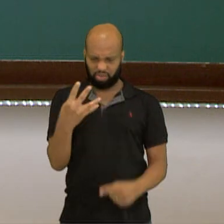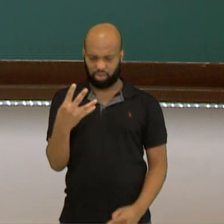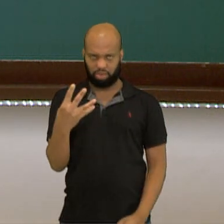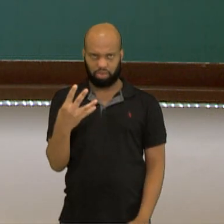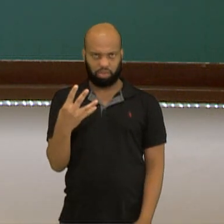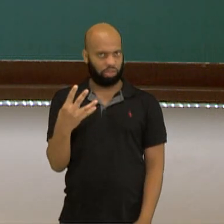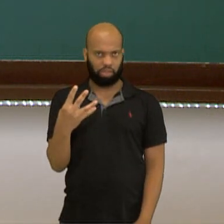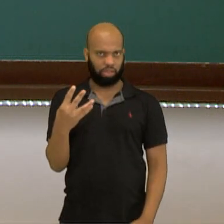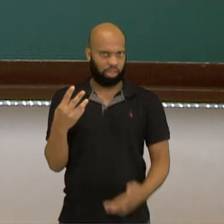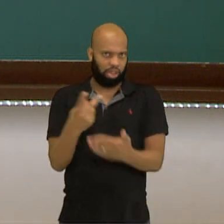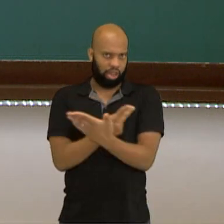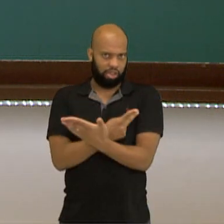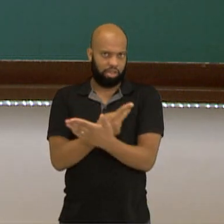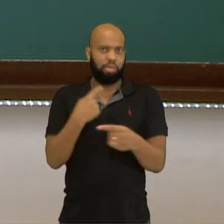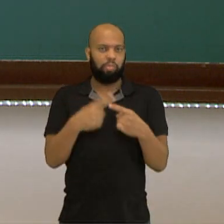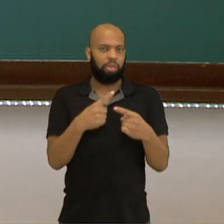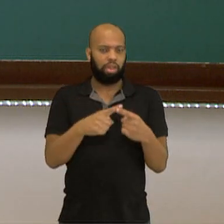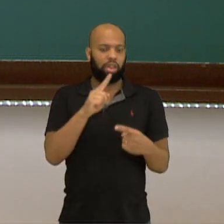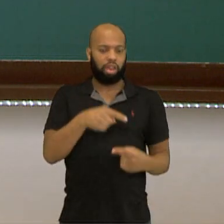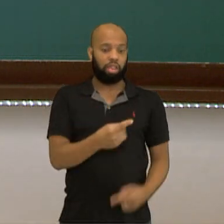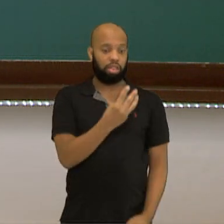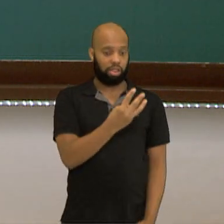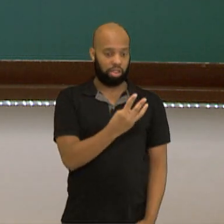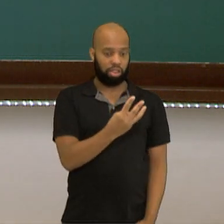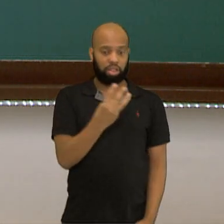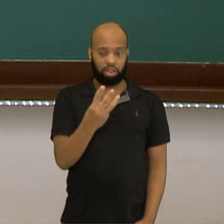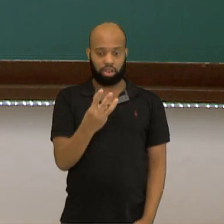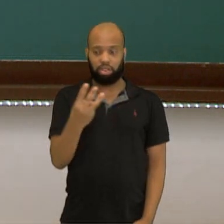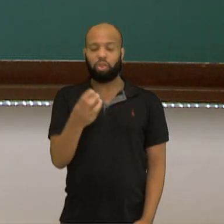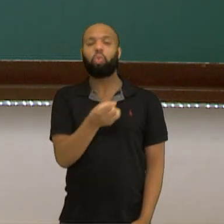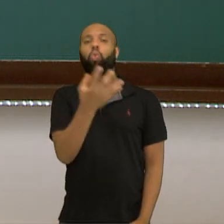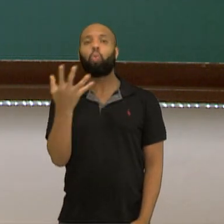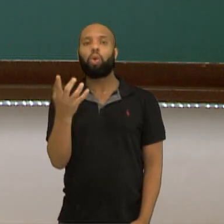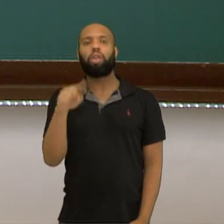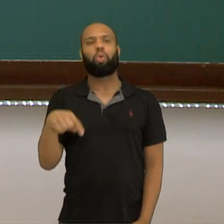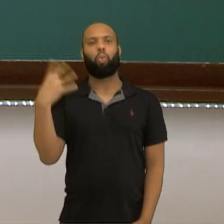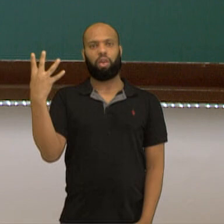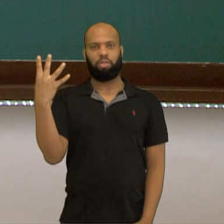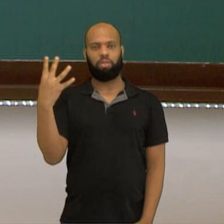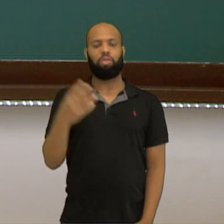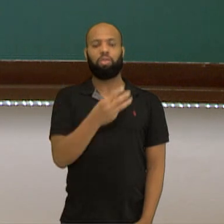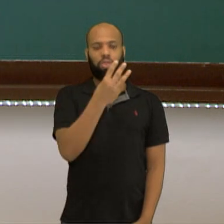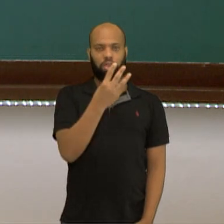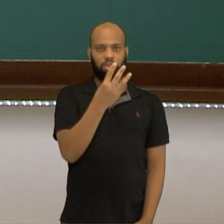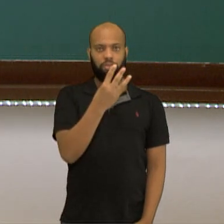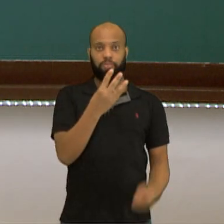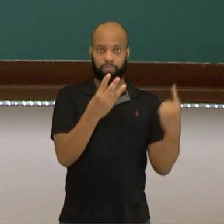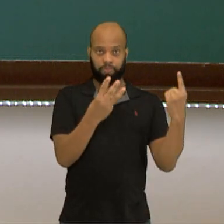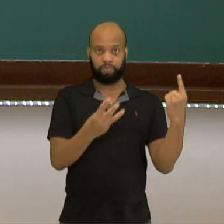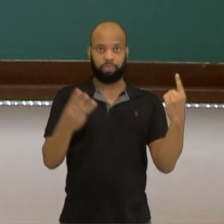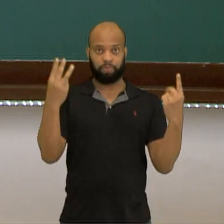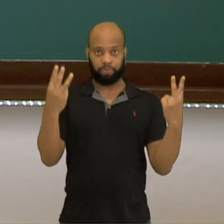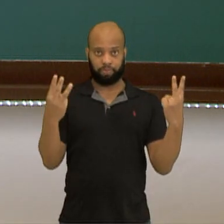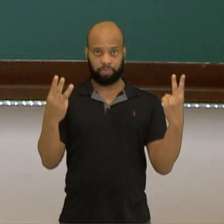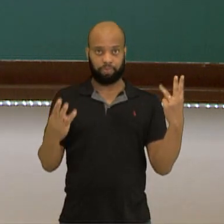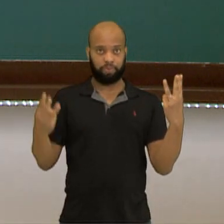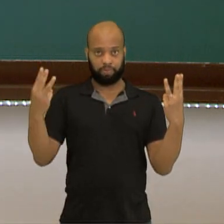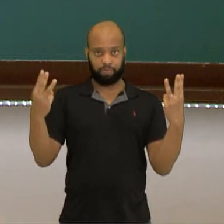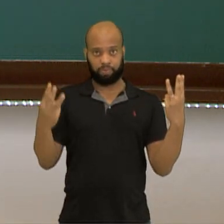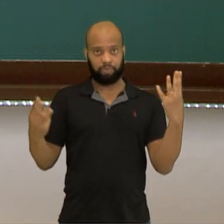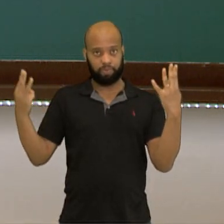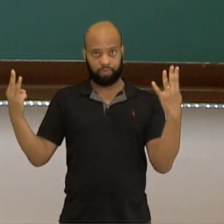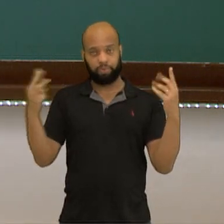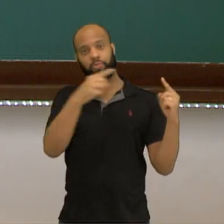fator que vai se repetir é o 3, mas ele vai se repetir quantas vezes? 4 vezes. Então, vai ficar 3 vezes 3 vezes 3